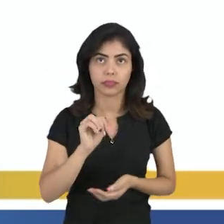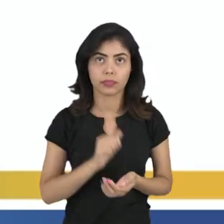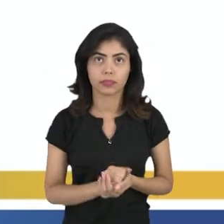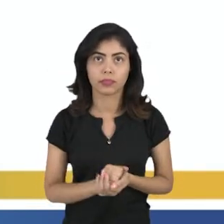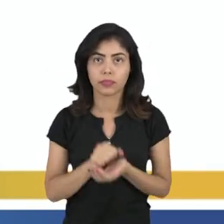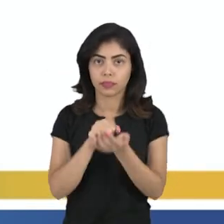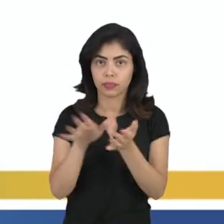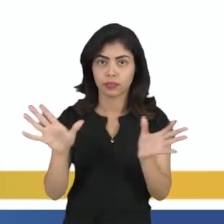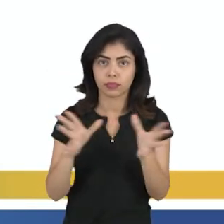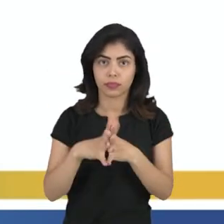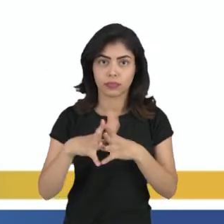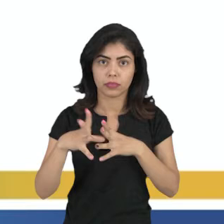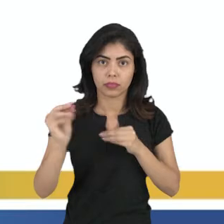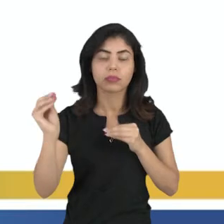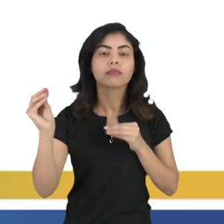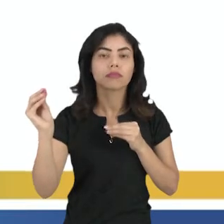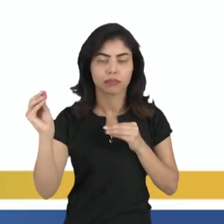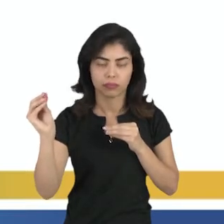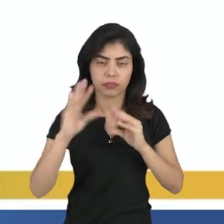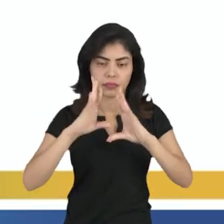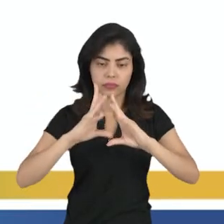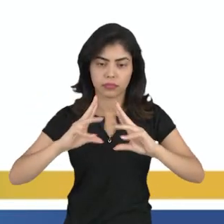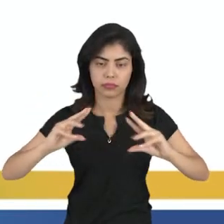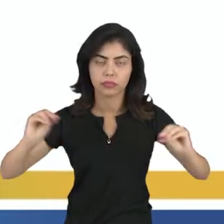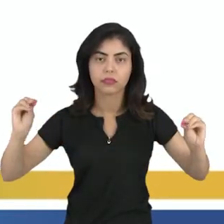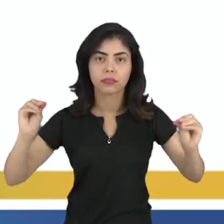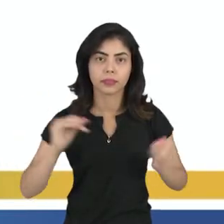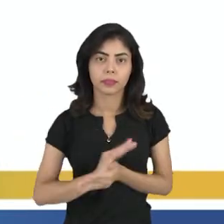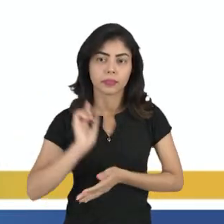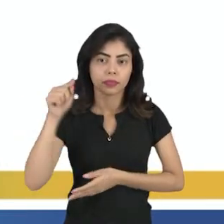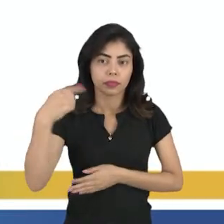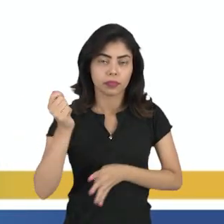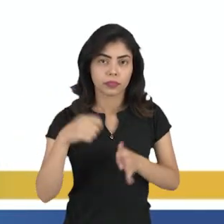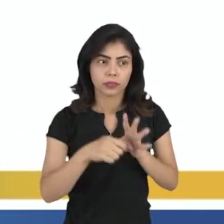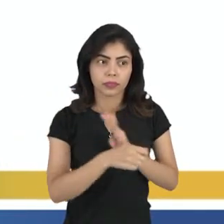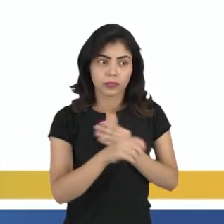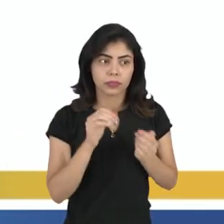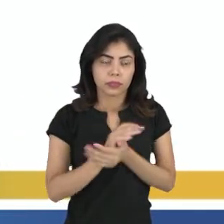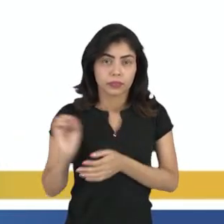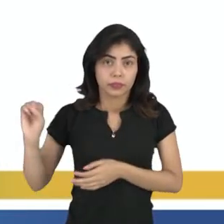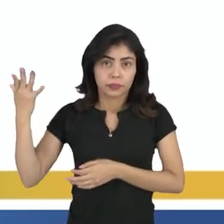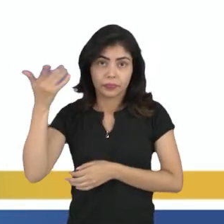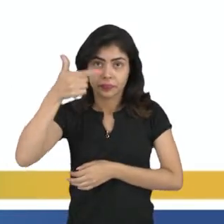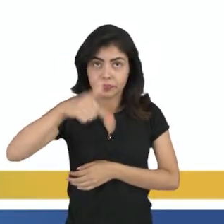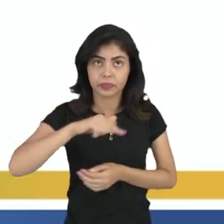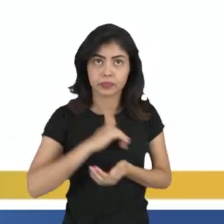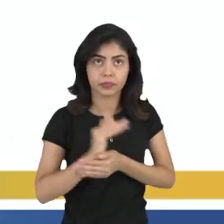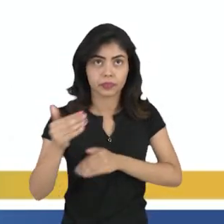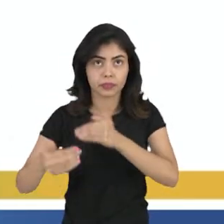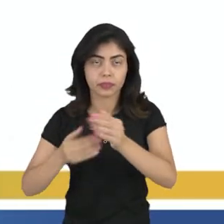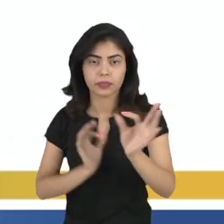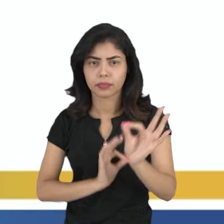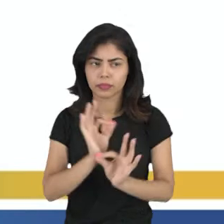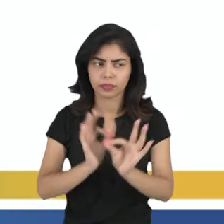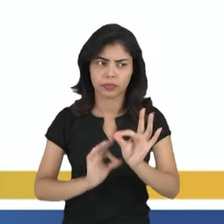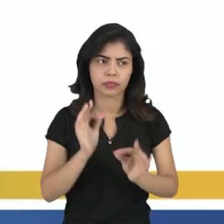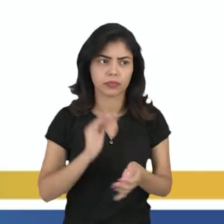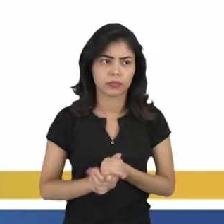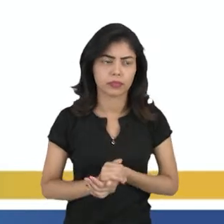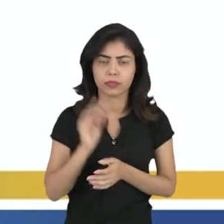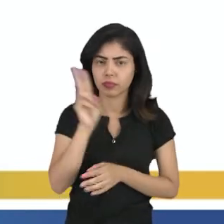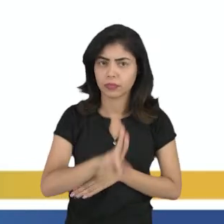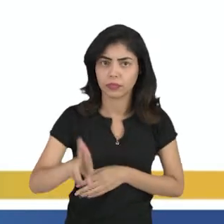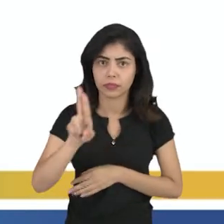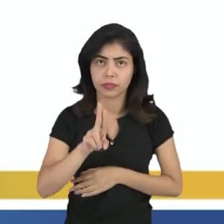ser destruído, vai ser desfeito, e aí no mês seguinte vai acontecer de novo o processo. Ele se prepara, não